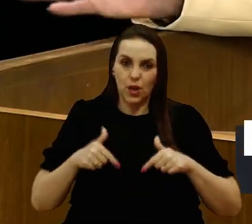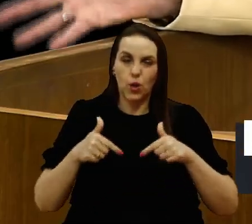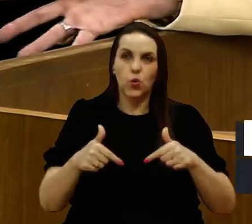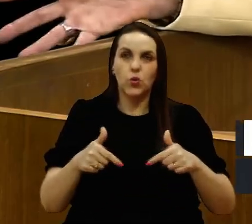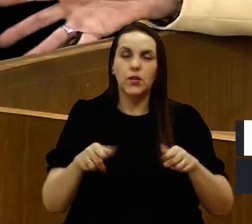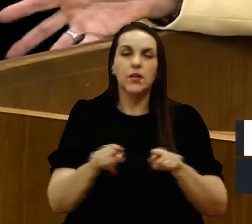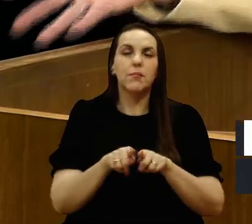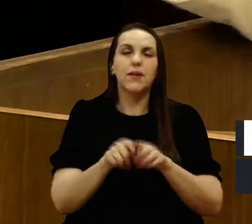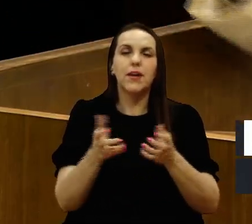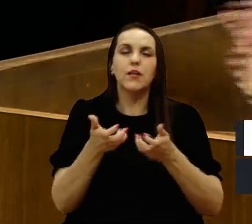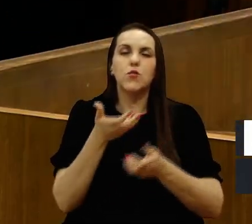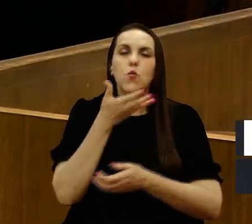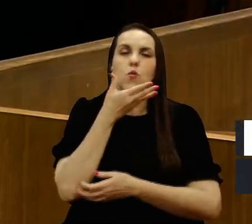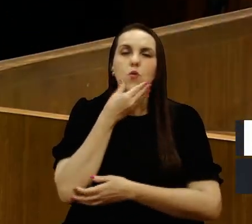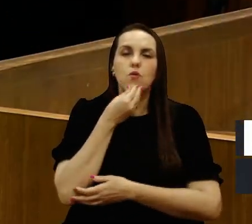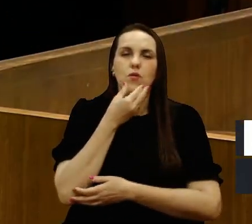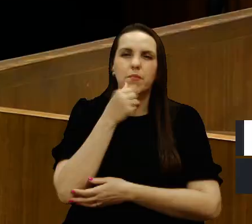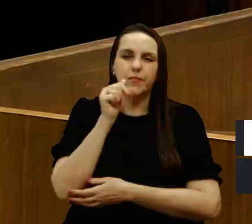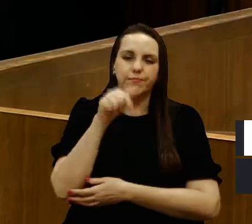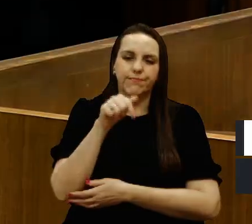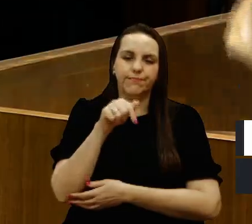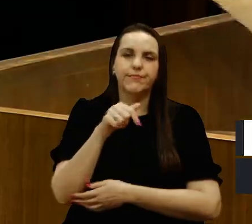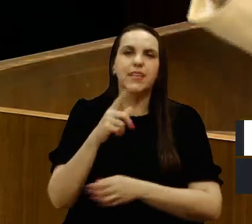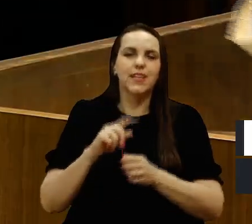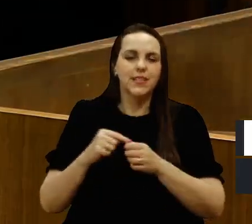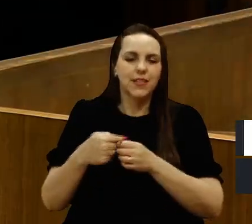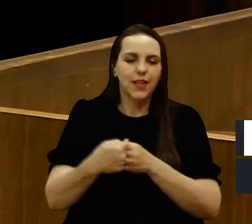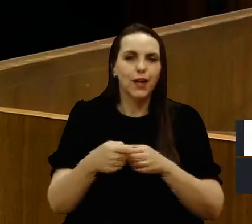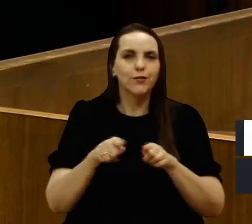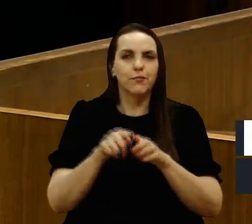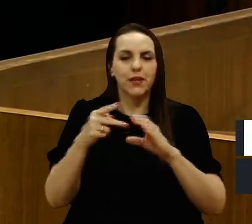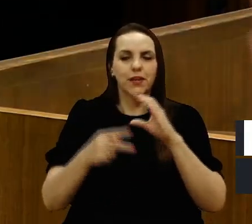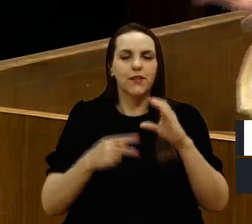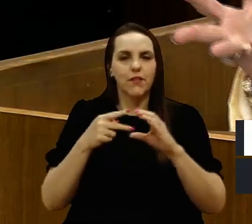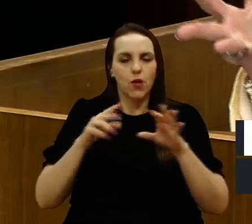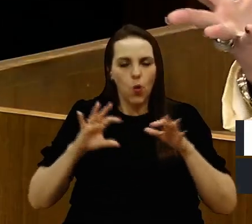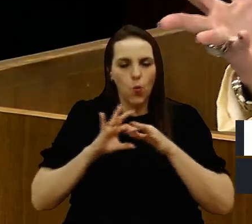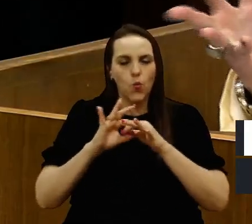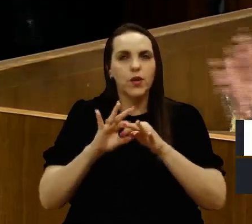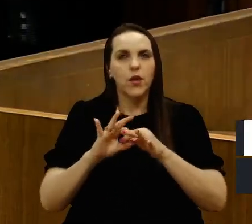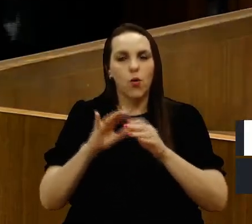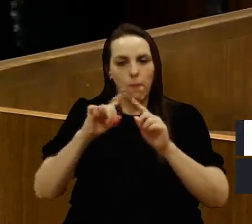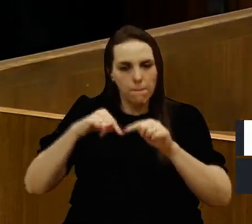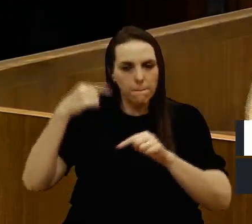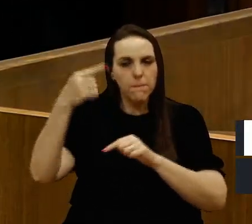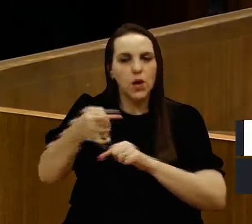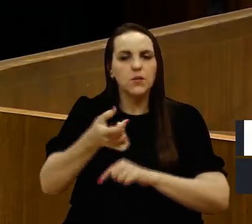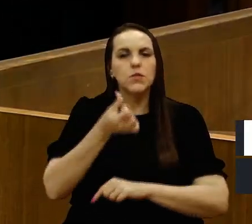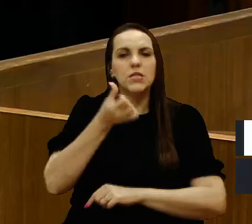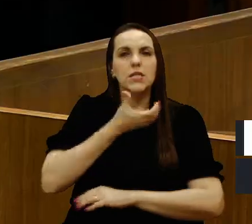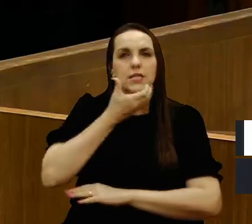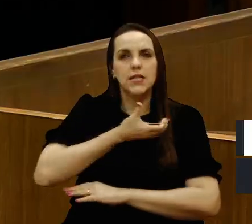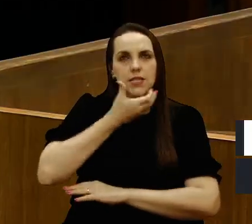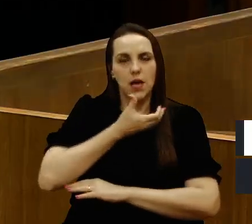homens da cidade, os homens dessa Câmara se unem no próximo 6 de dezembro para fazer atividades